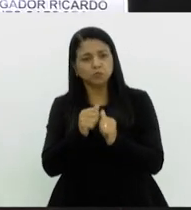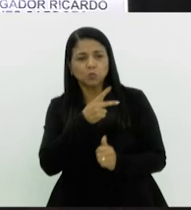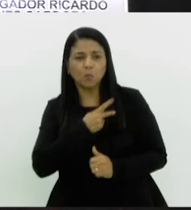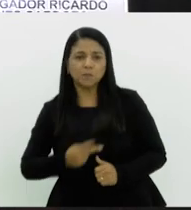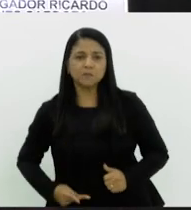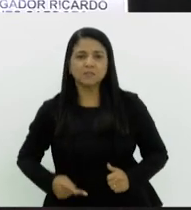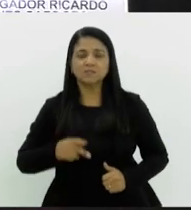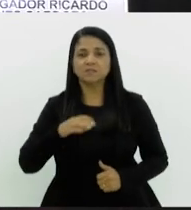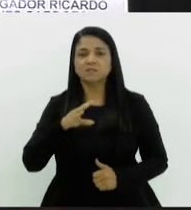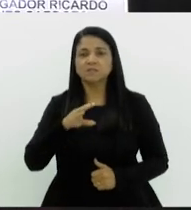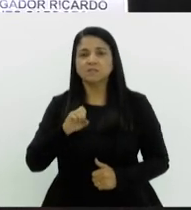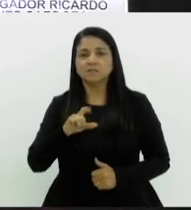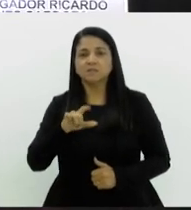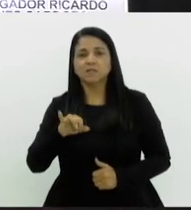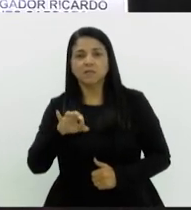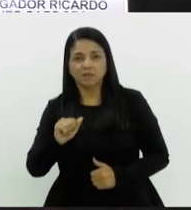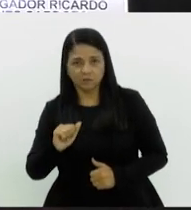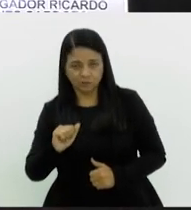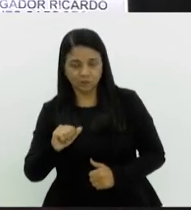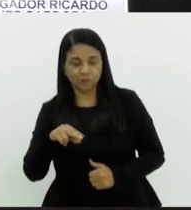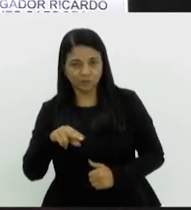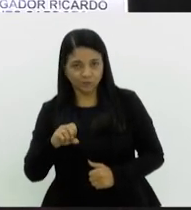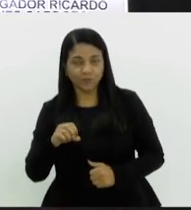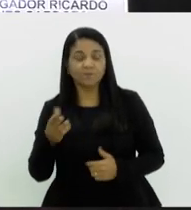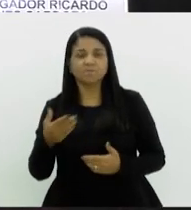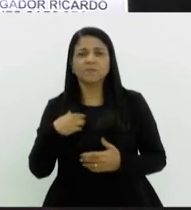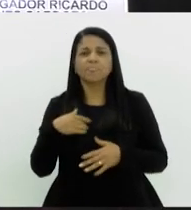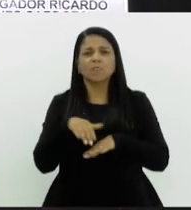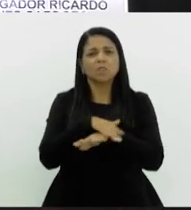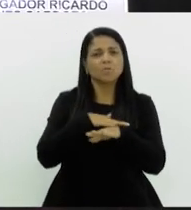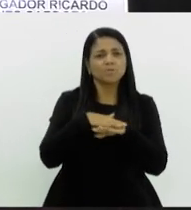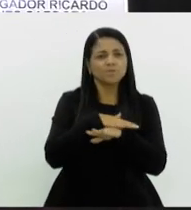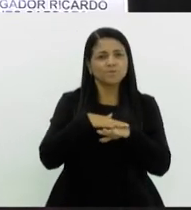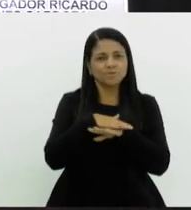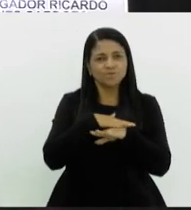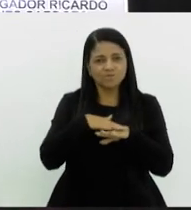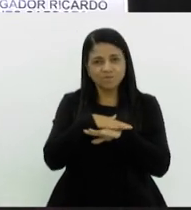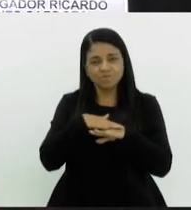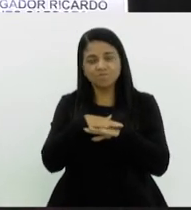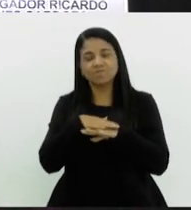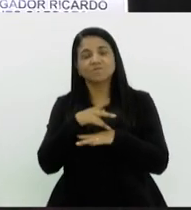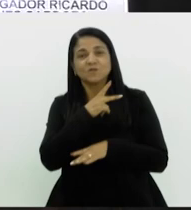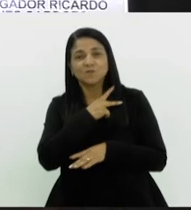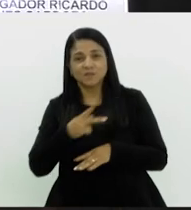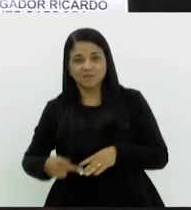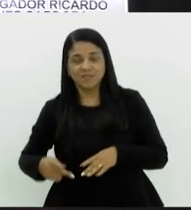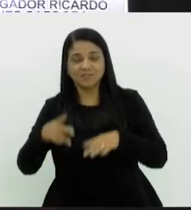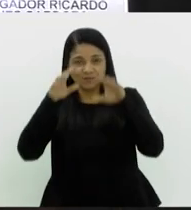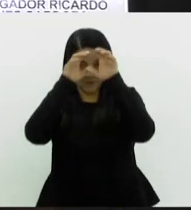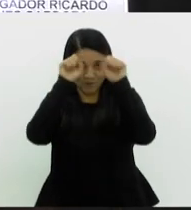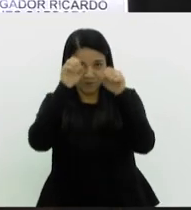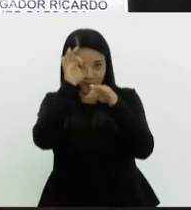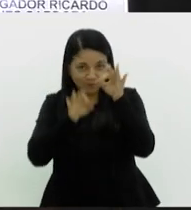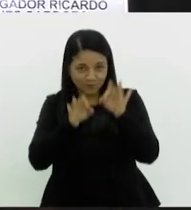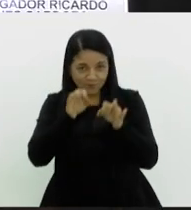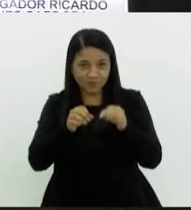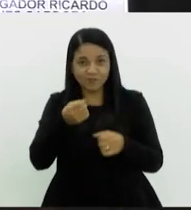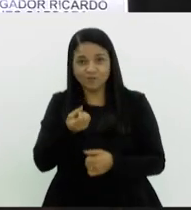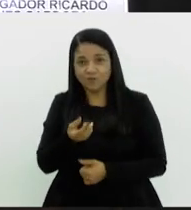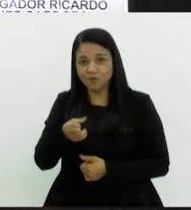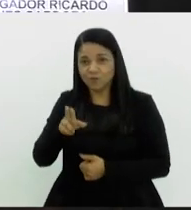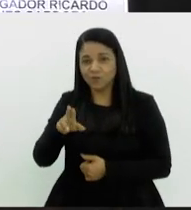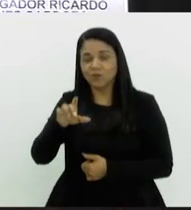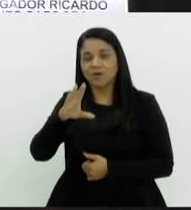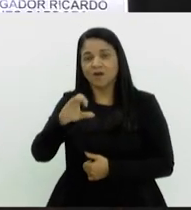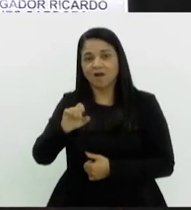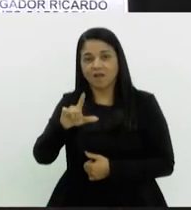lá conversar com o nosso presidente do Tribunal de Justiça na época, o doutor Cláudio